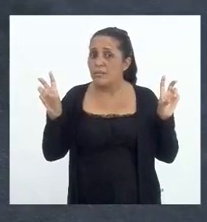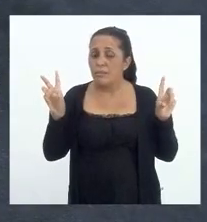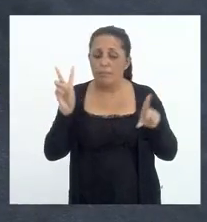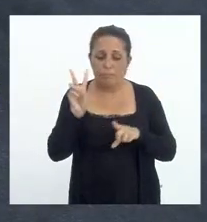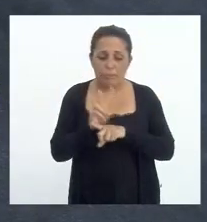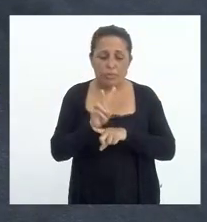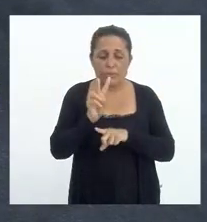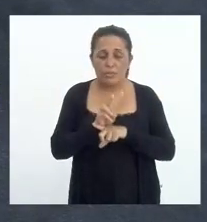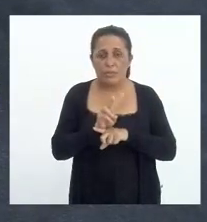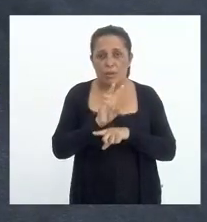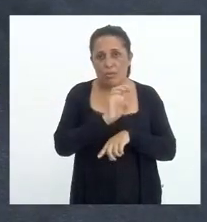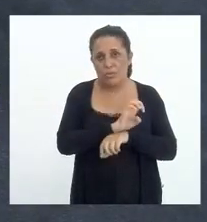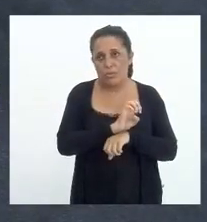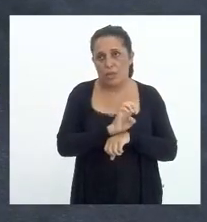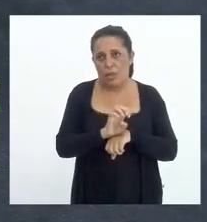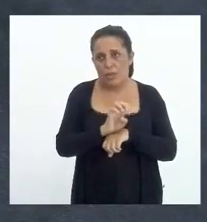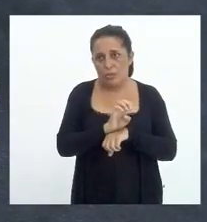Estado.